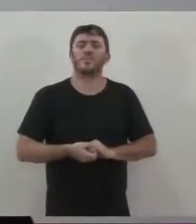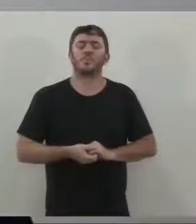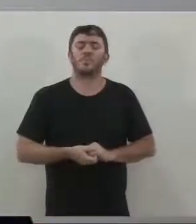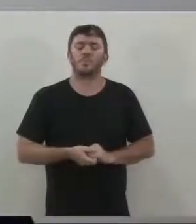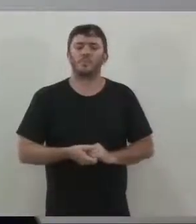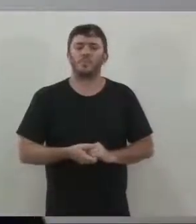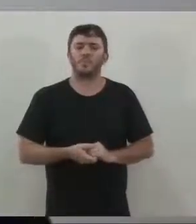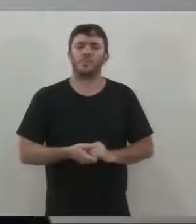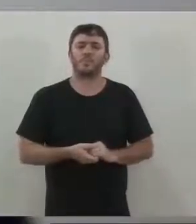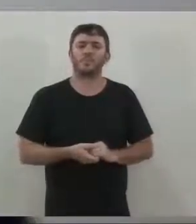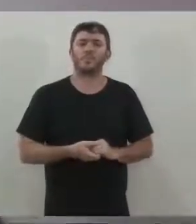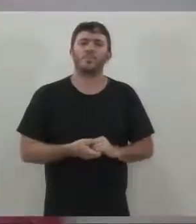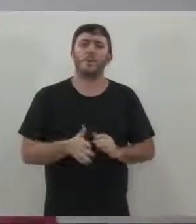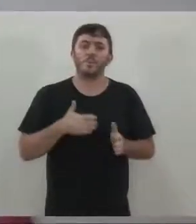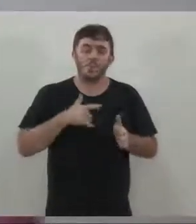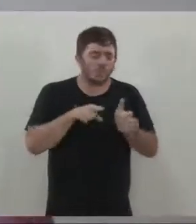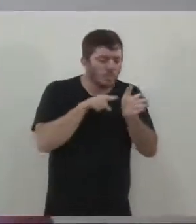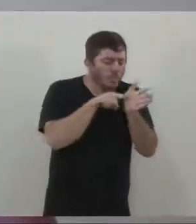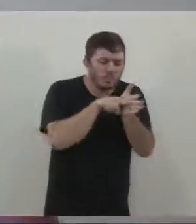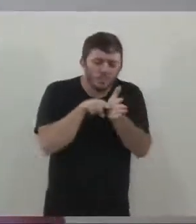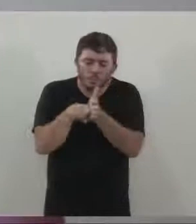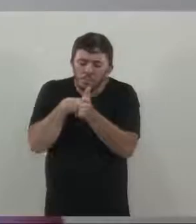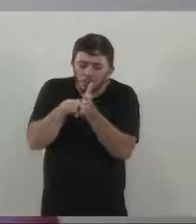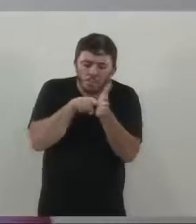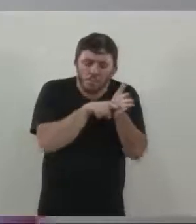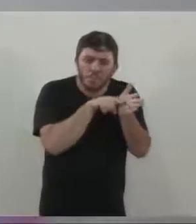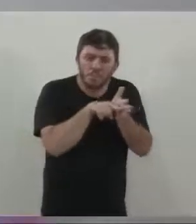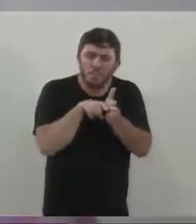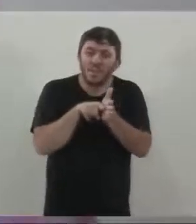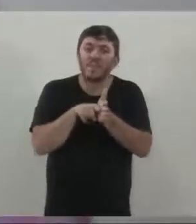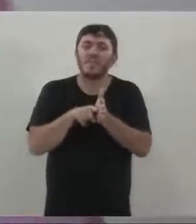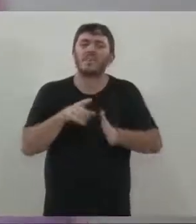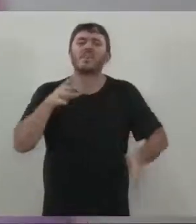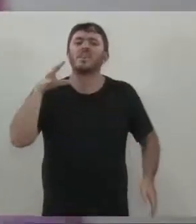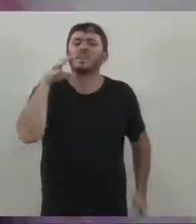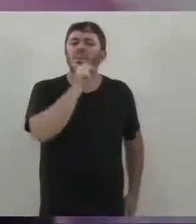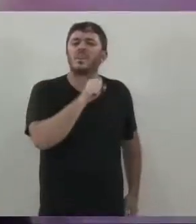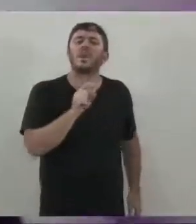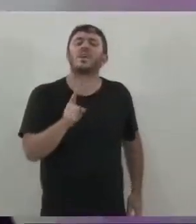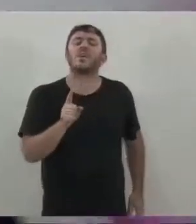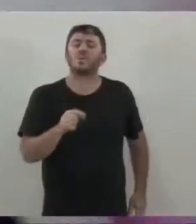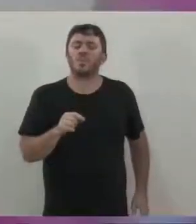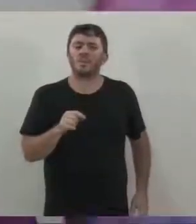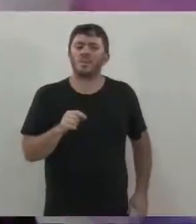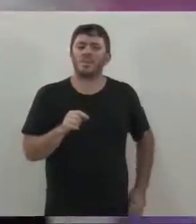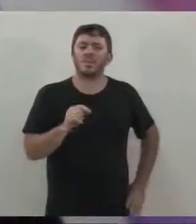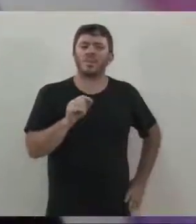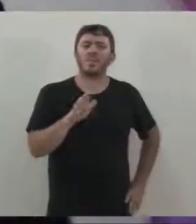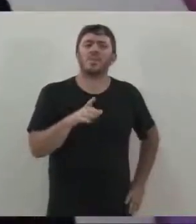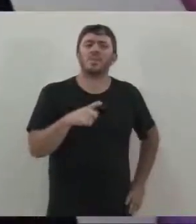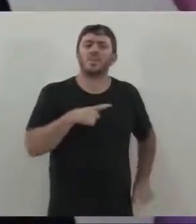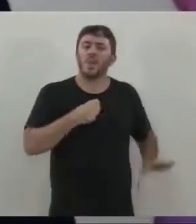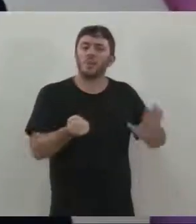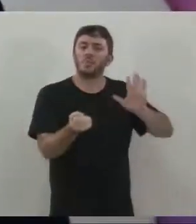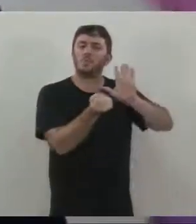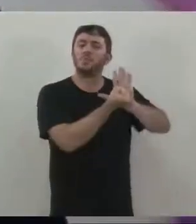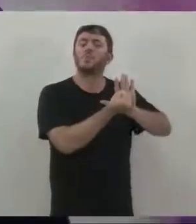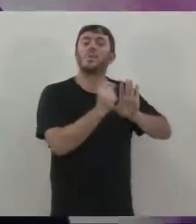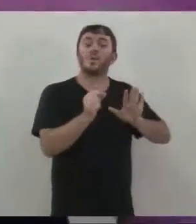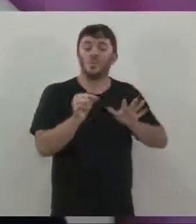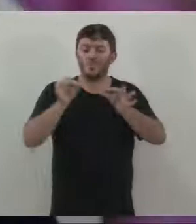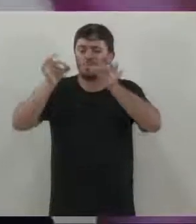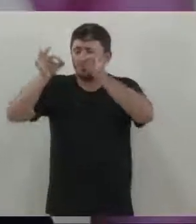uma pesquisa rápida, porque o símbolo da justiça, ele é muito interessante,